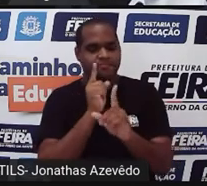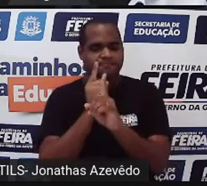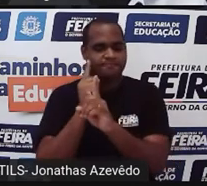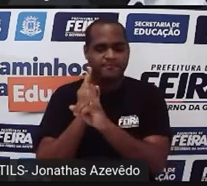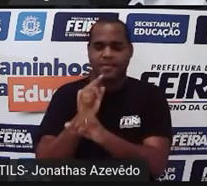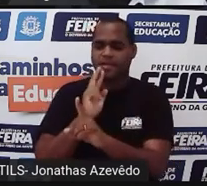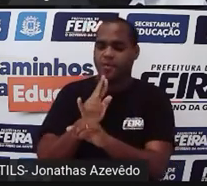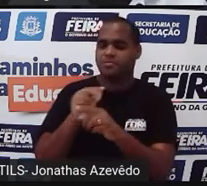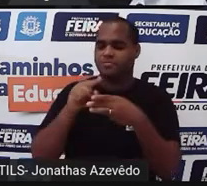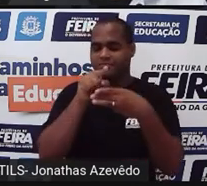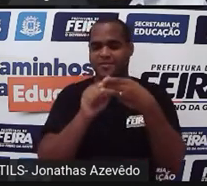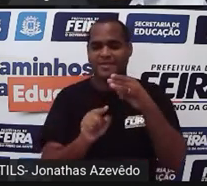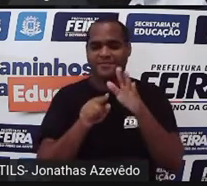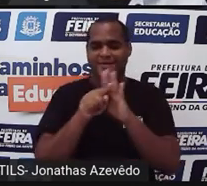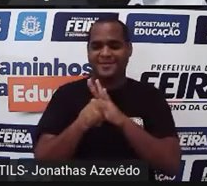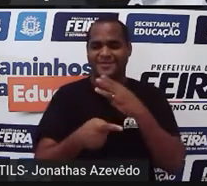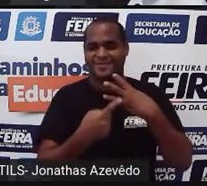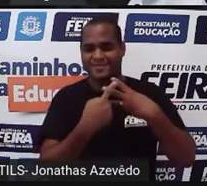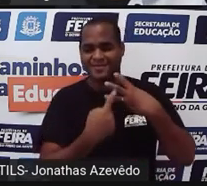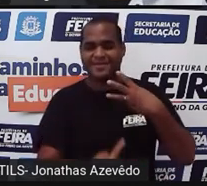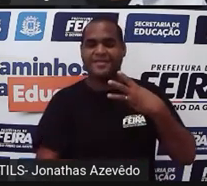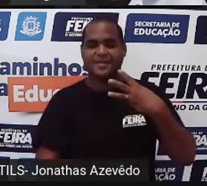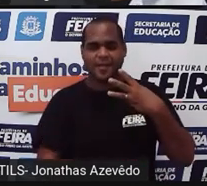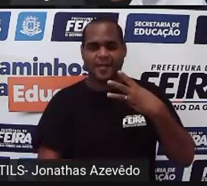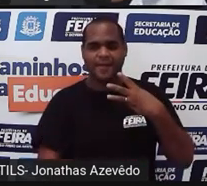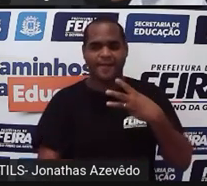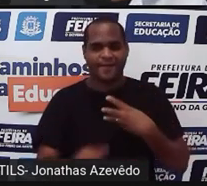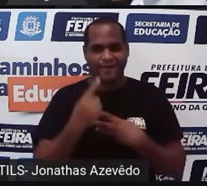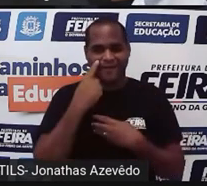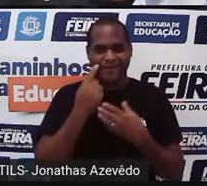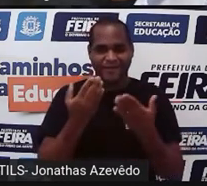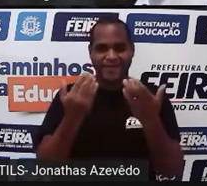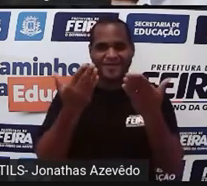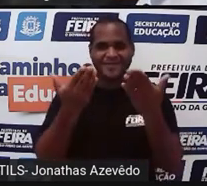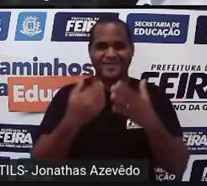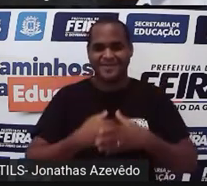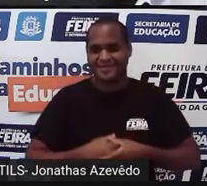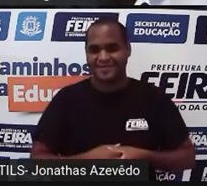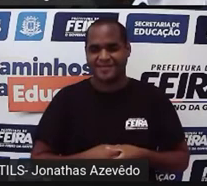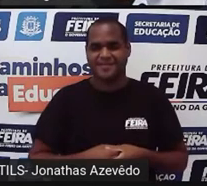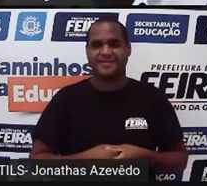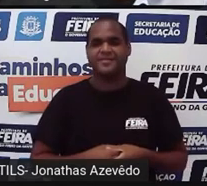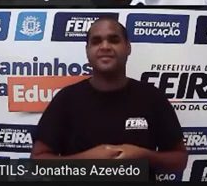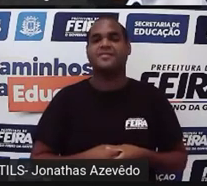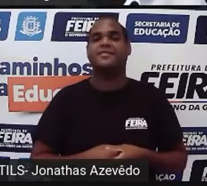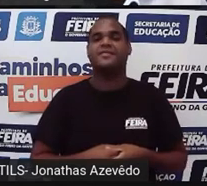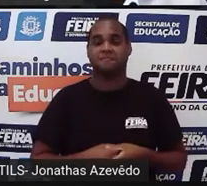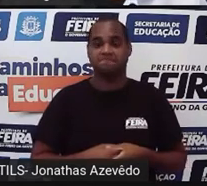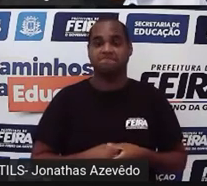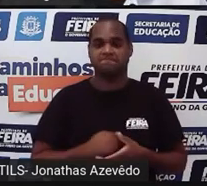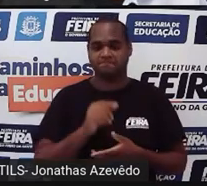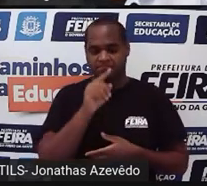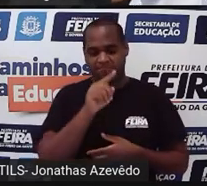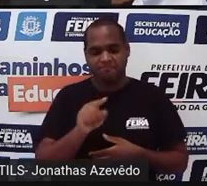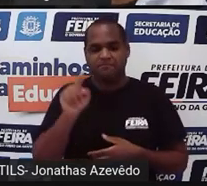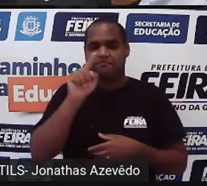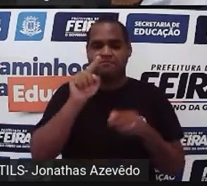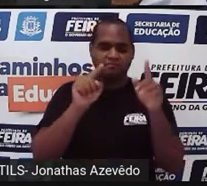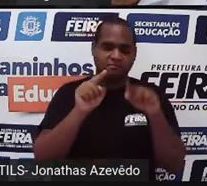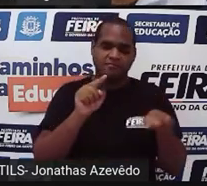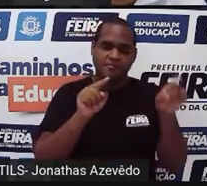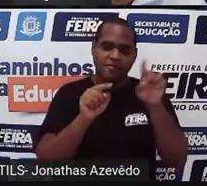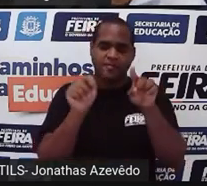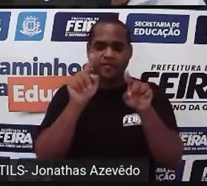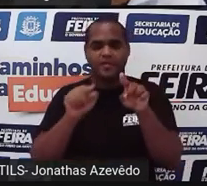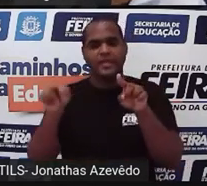daquelas três perguntas. Olha só. Então, vem aqui comigo. Ali está a situação que a gente já leu aqui e tem